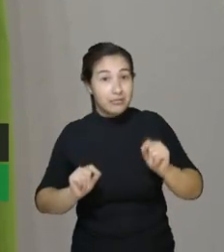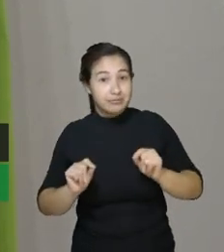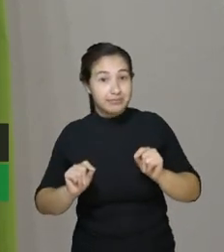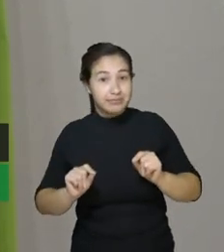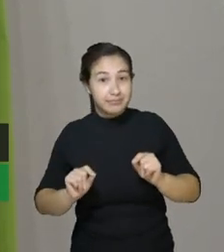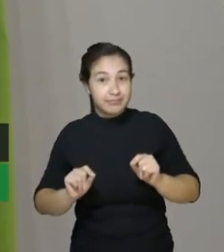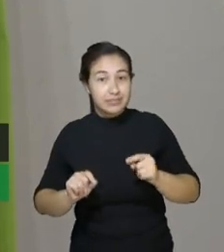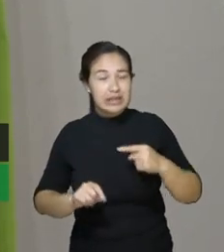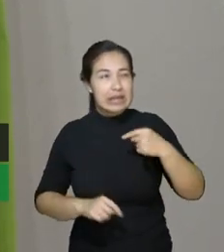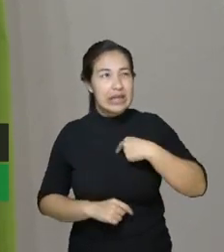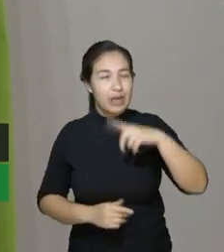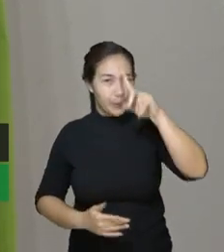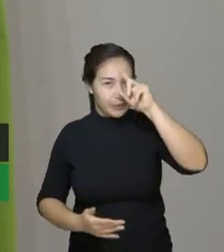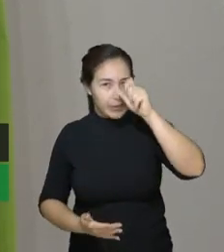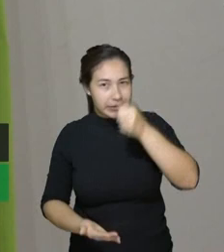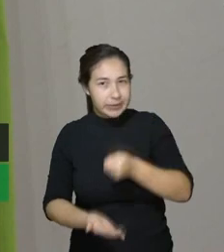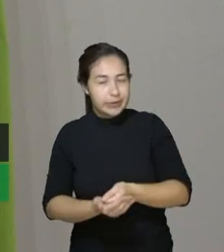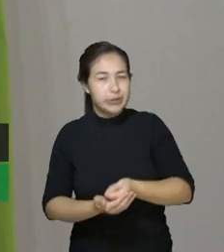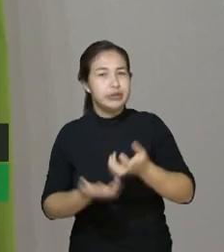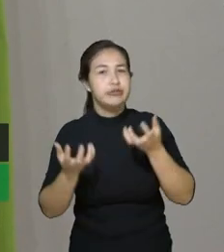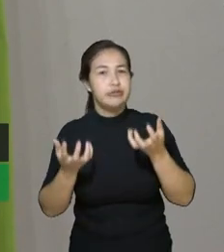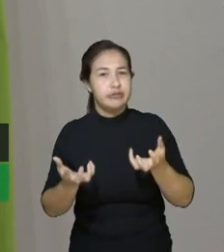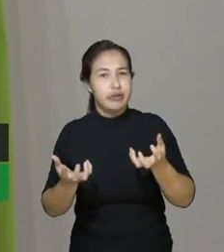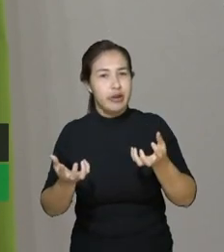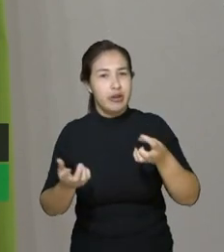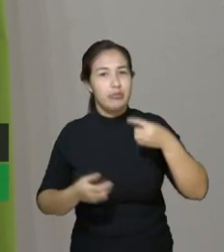quando eu decidi entrar na política,